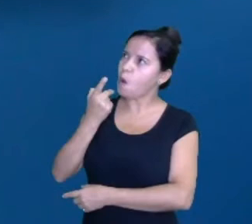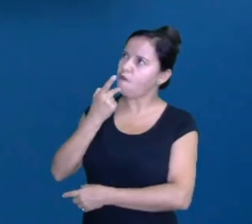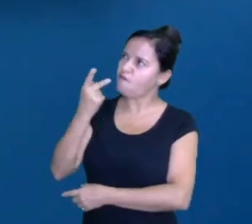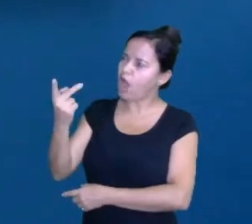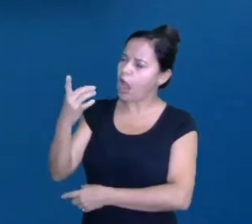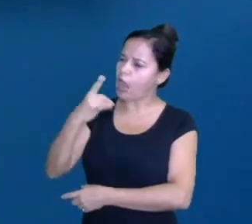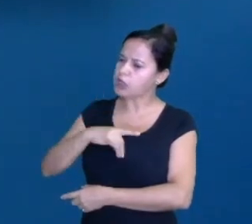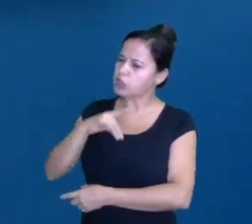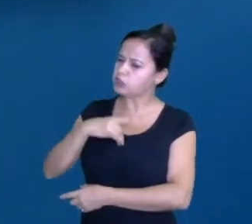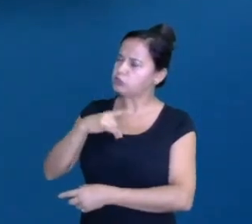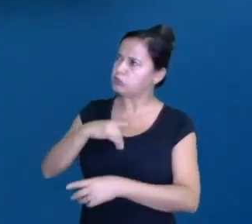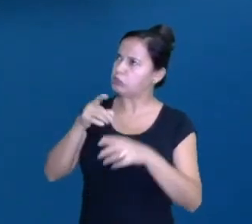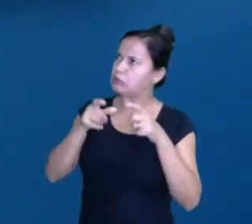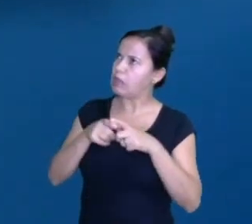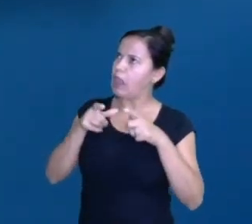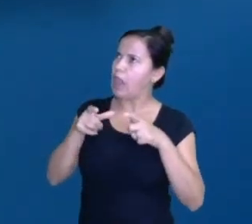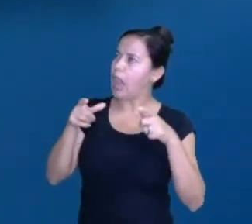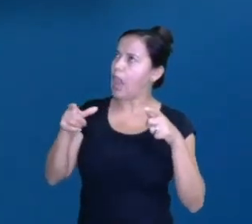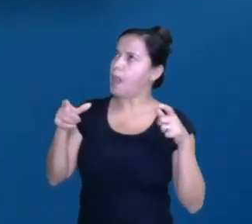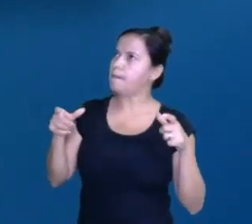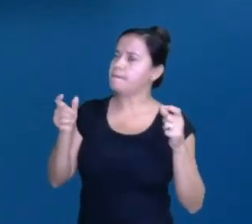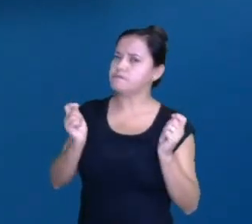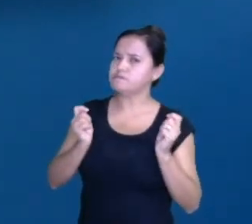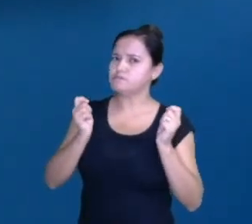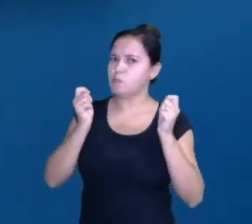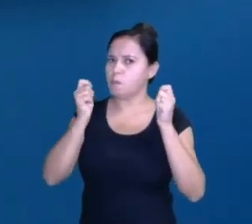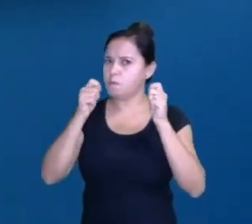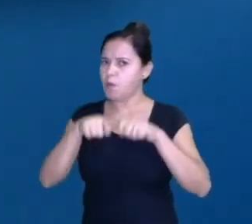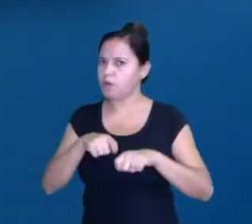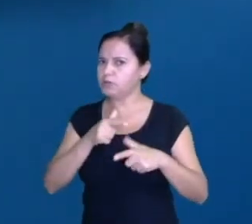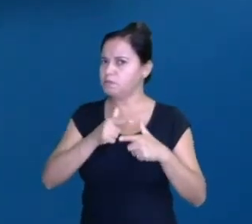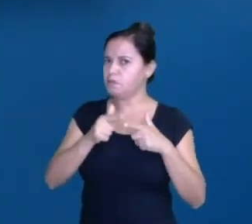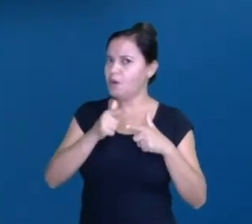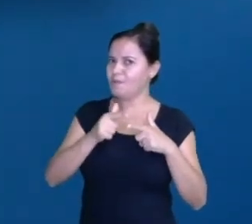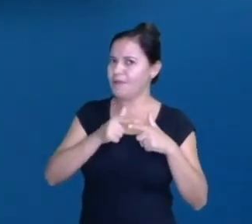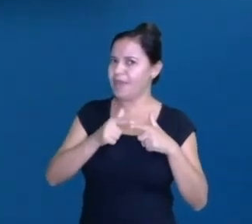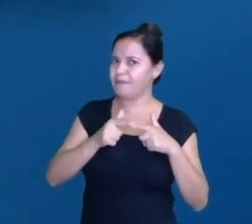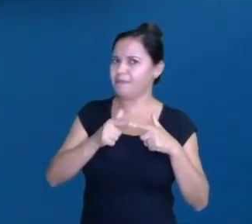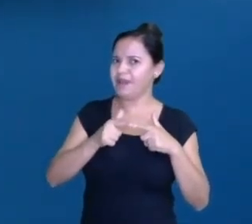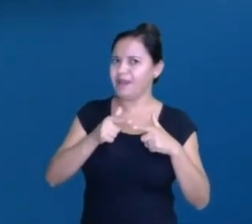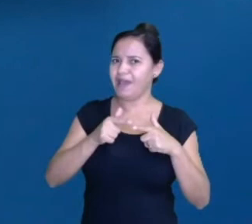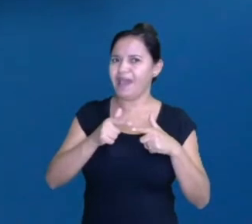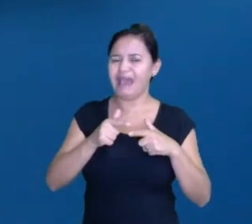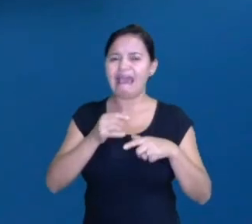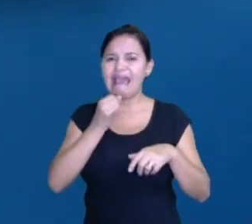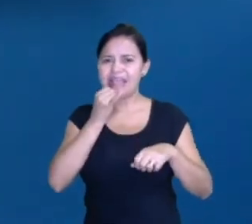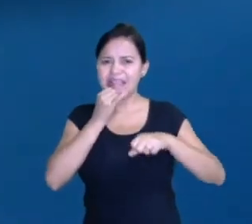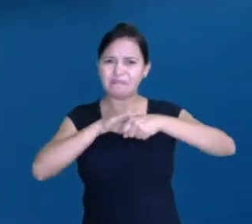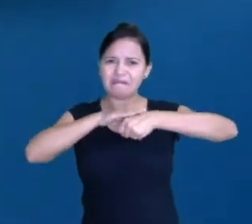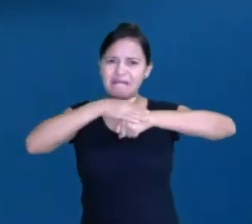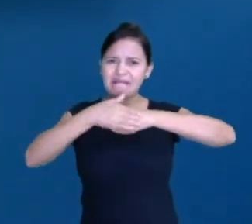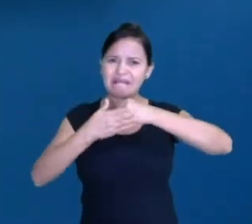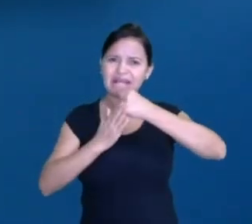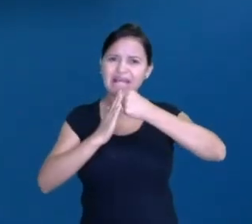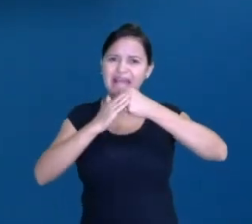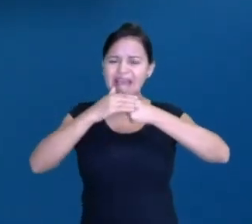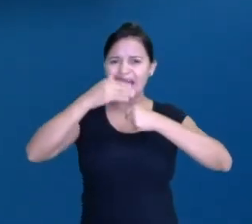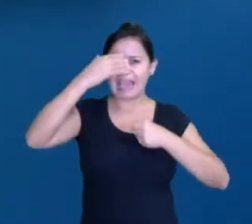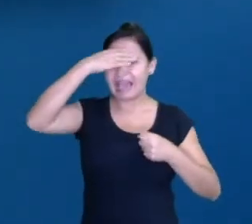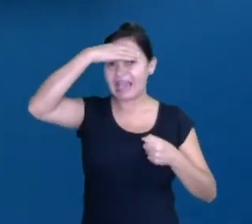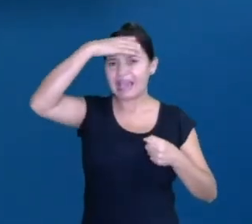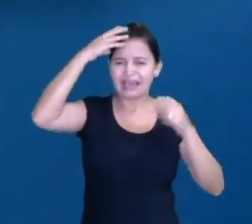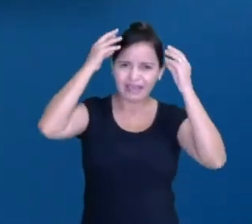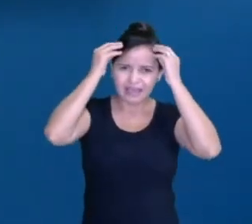de testosterona pode ter problema da alopecia androgênica, que é a calvície. Veja só, não está intimamente